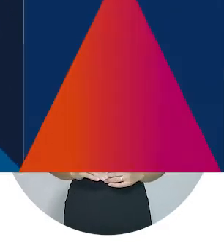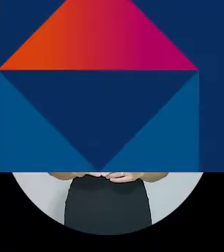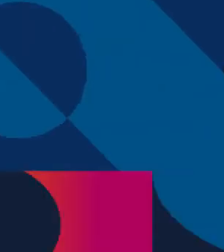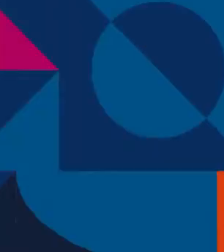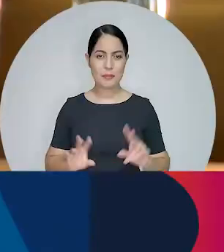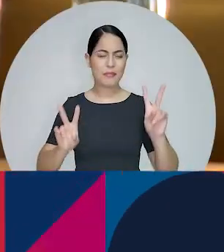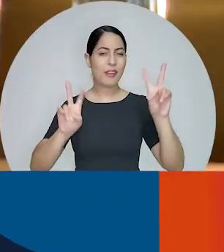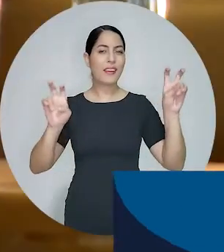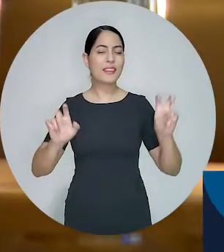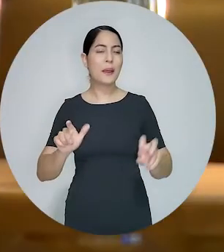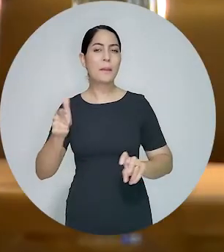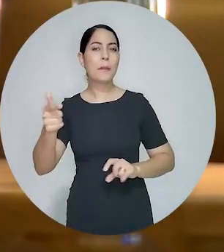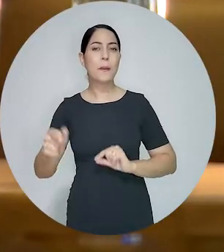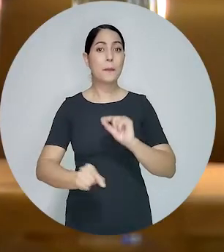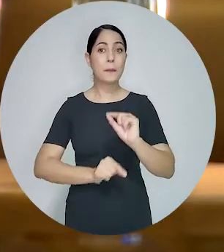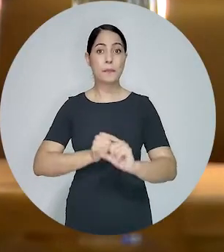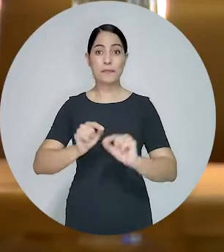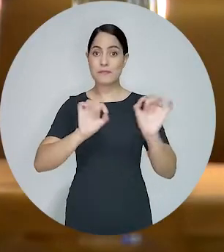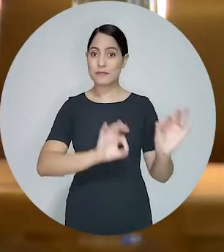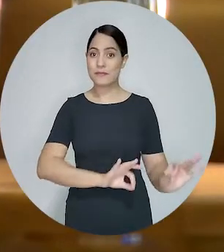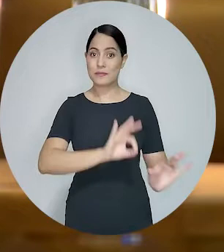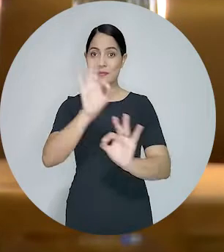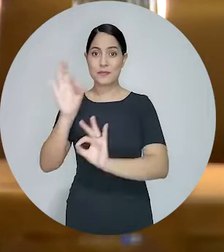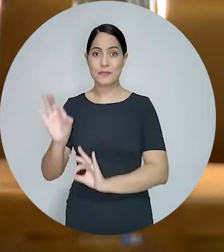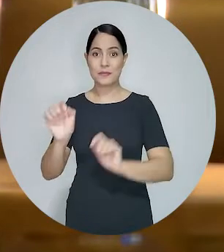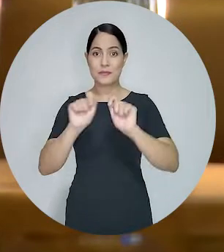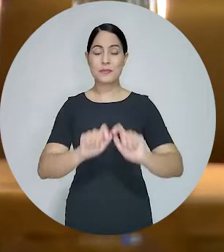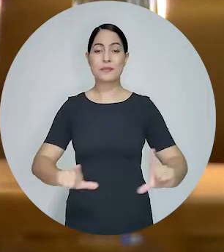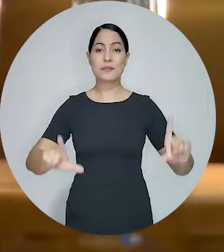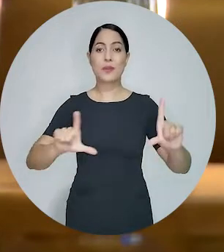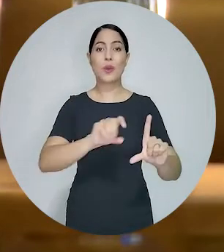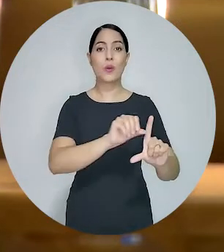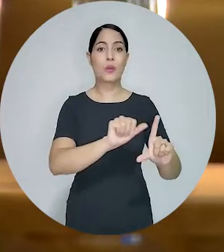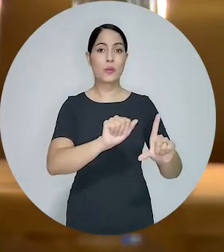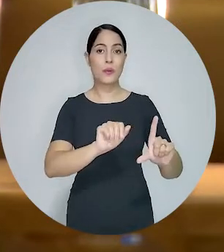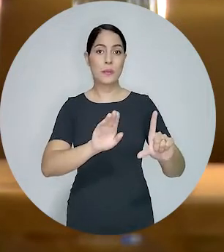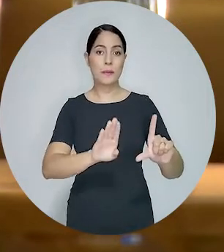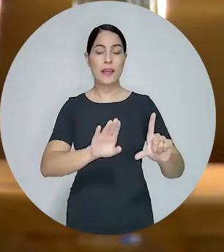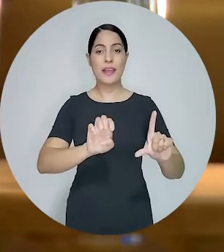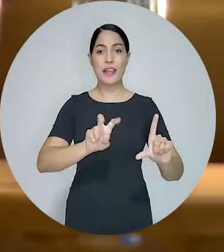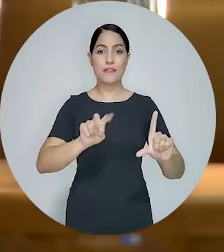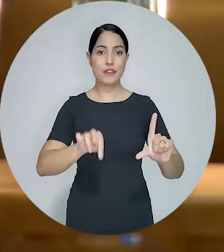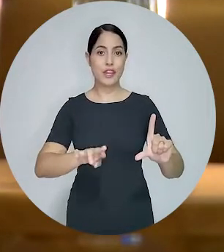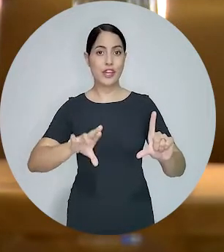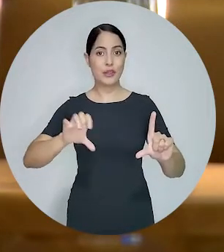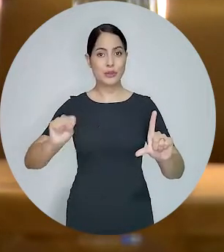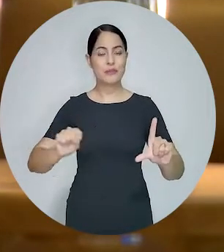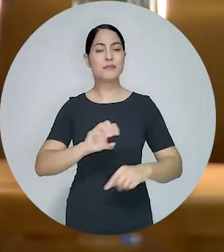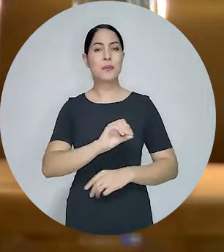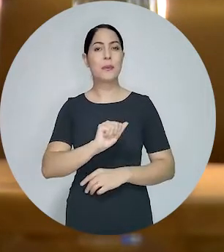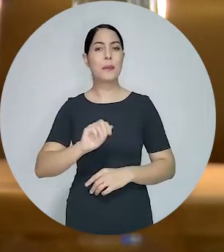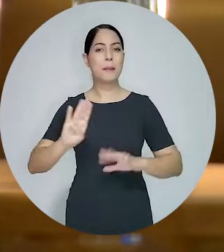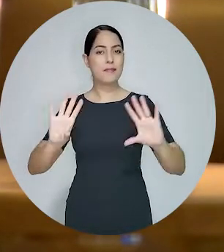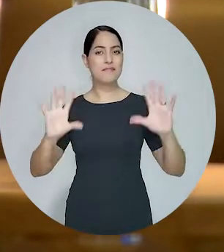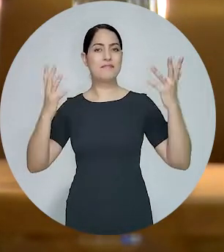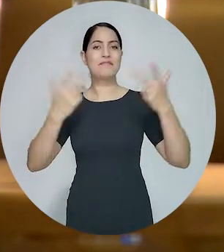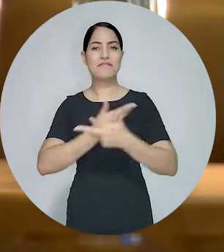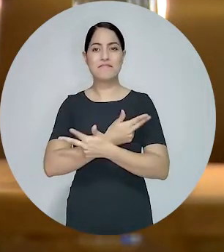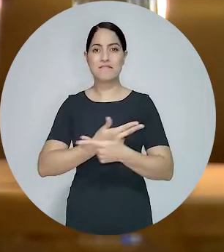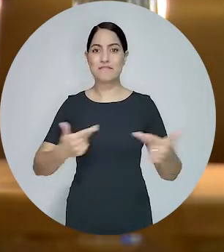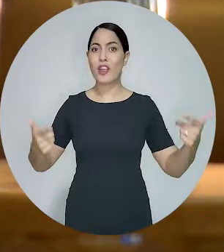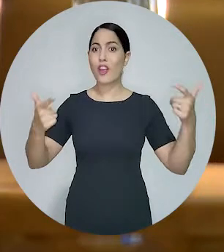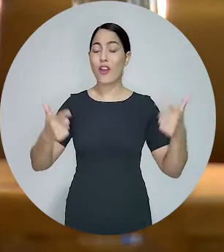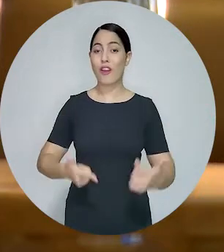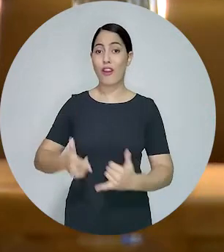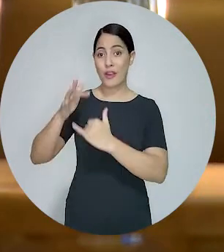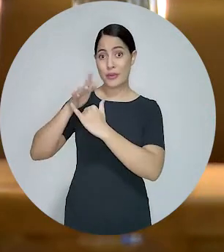oab.org.br. Mudando de assunto, no quadro OAB Eventos, você vai acompanhar o que foi destaque no canal da Escola Superior